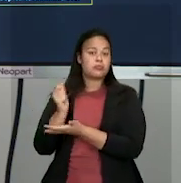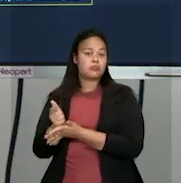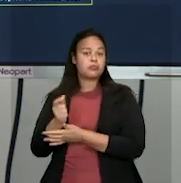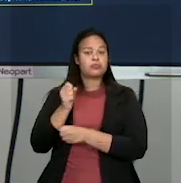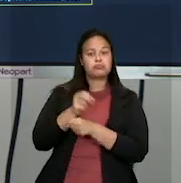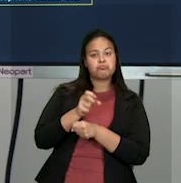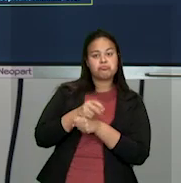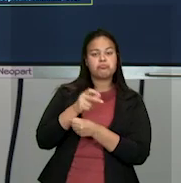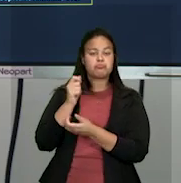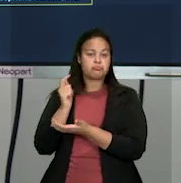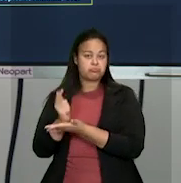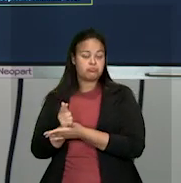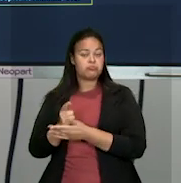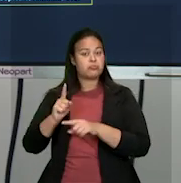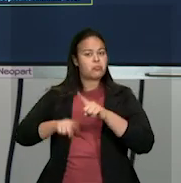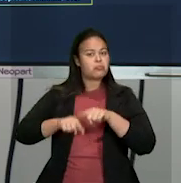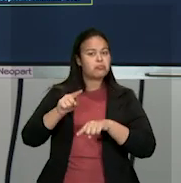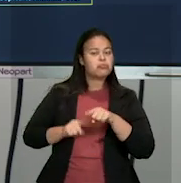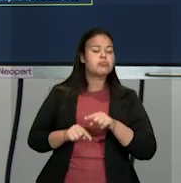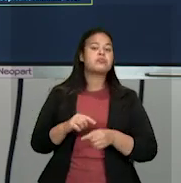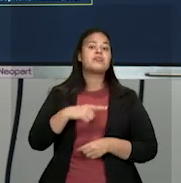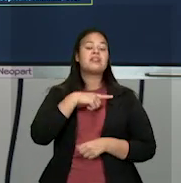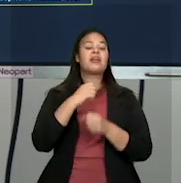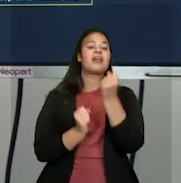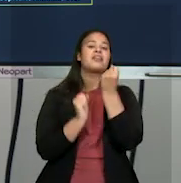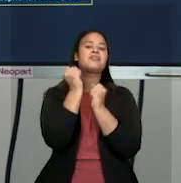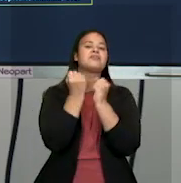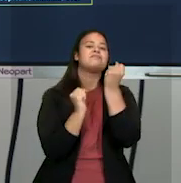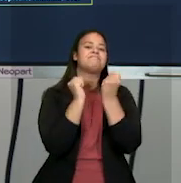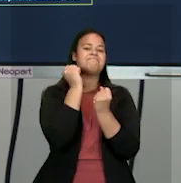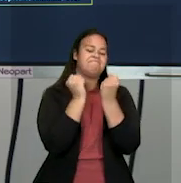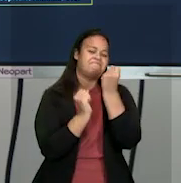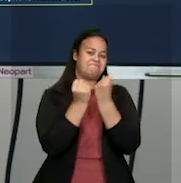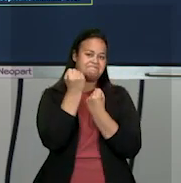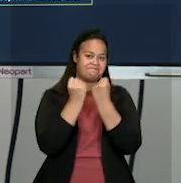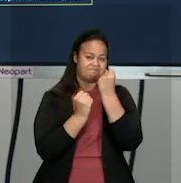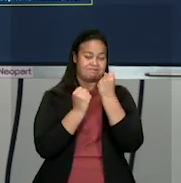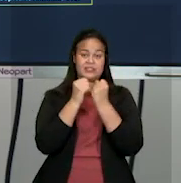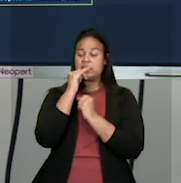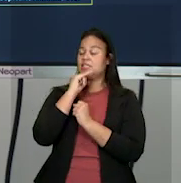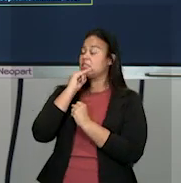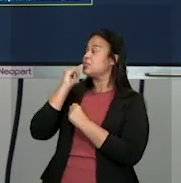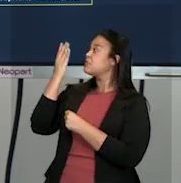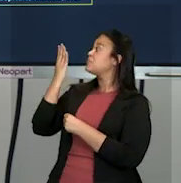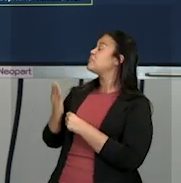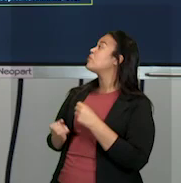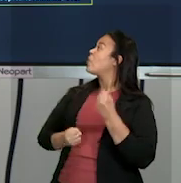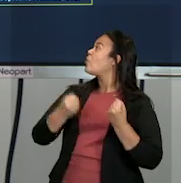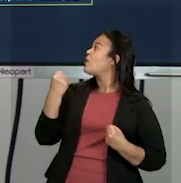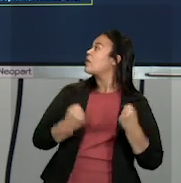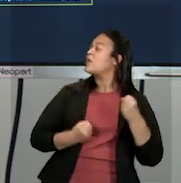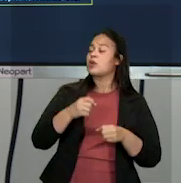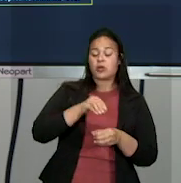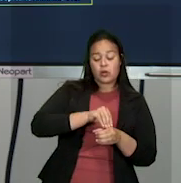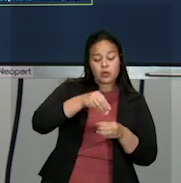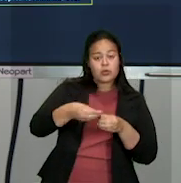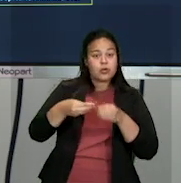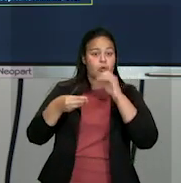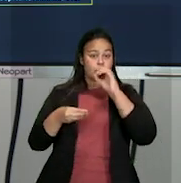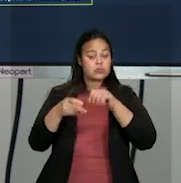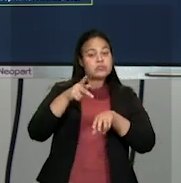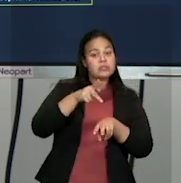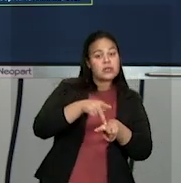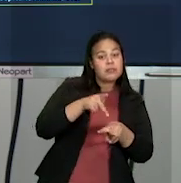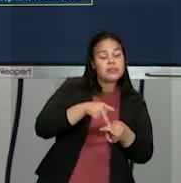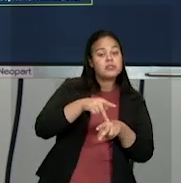produto. Nós temos a industrialização. Aqui a gente tem o exemplo, olha, carros, iogurte,